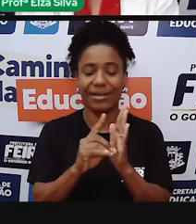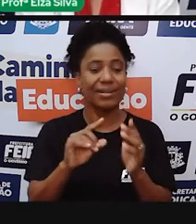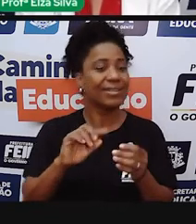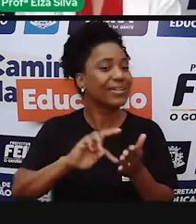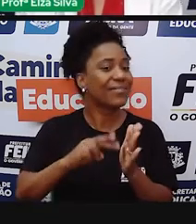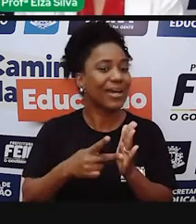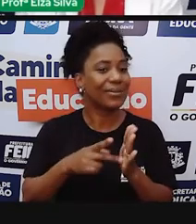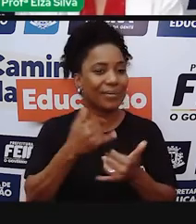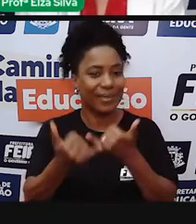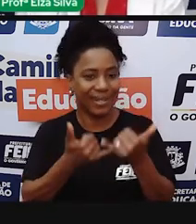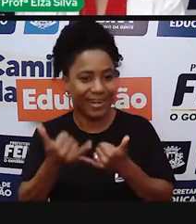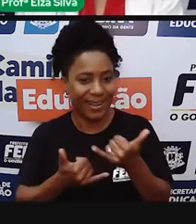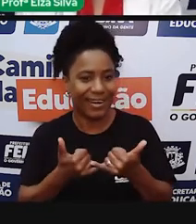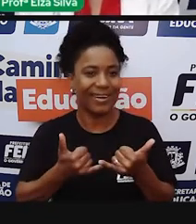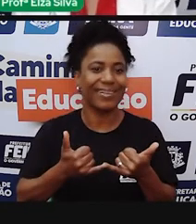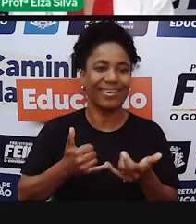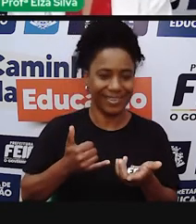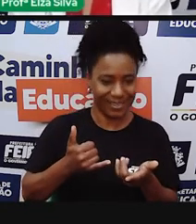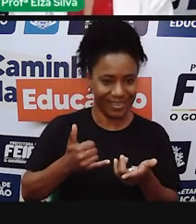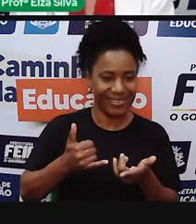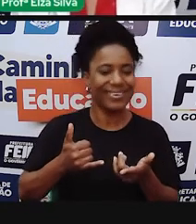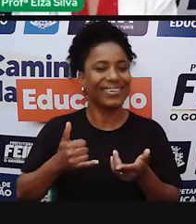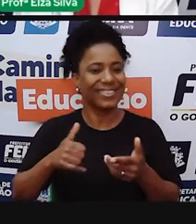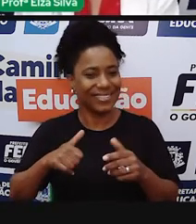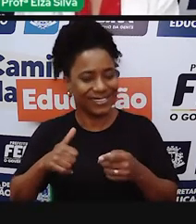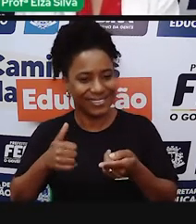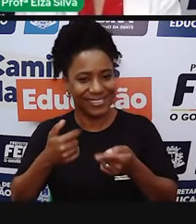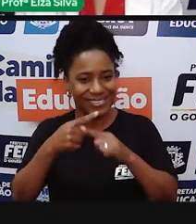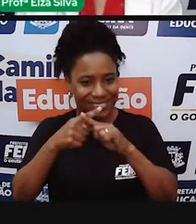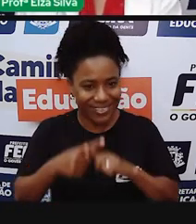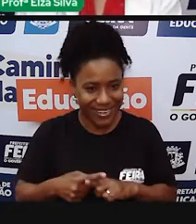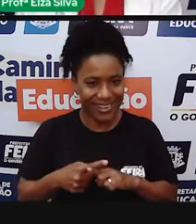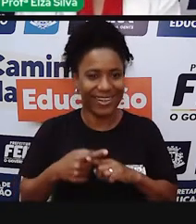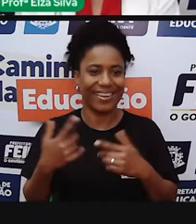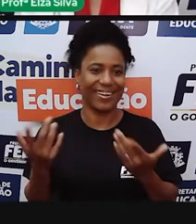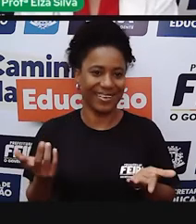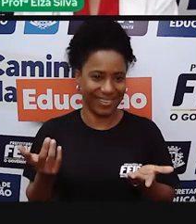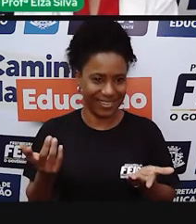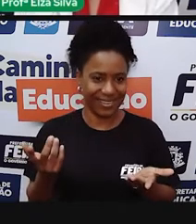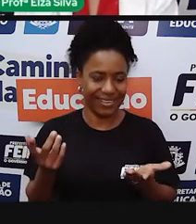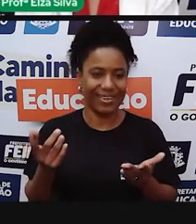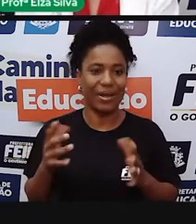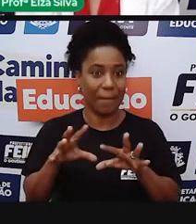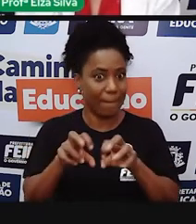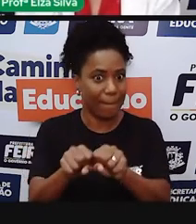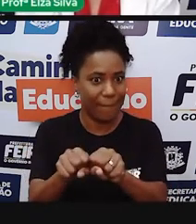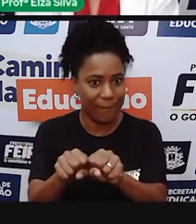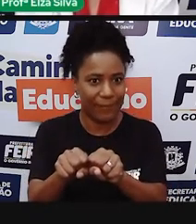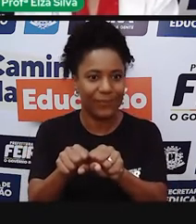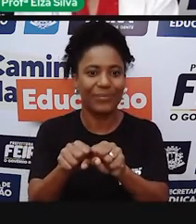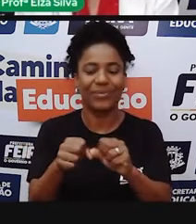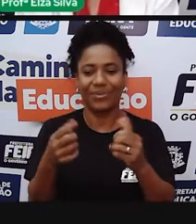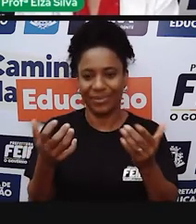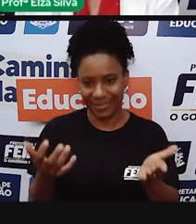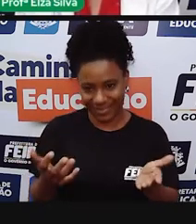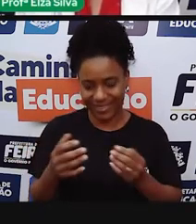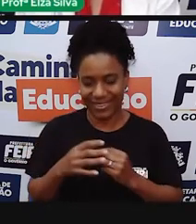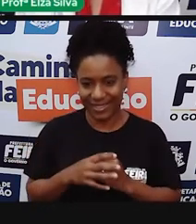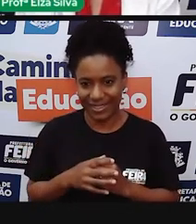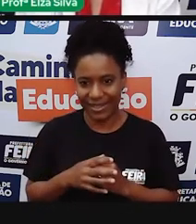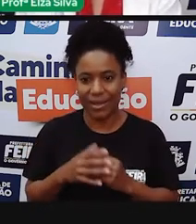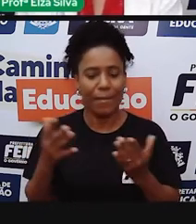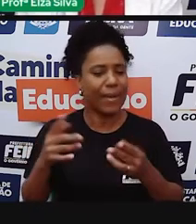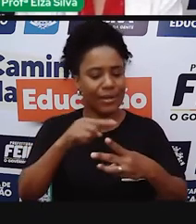brincar. Mas neste contexto da aula de hoje, nós iremos utilizar o to play para falar sobre esportes que